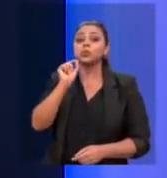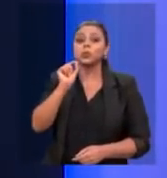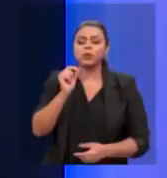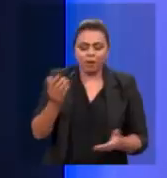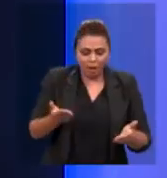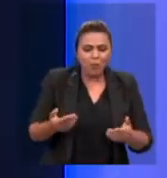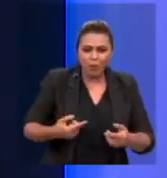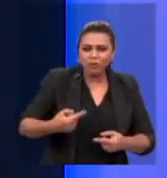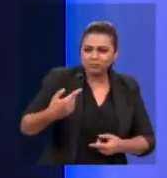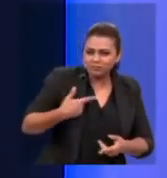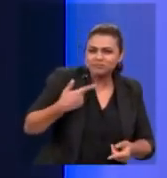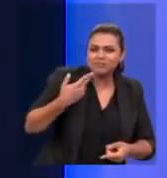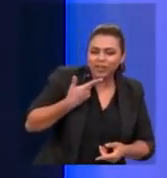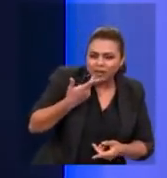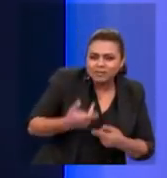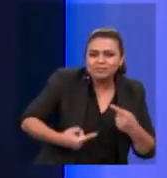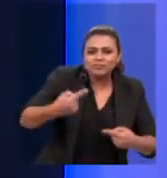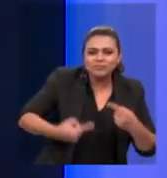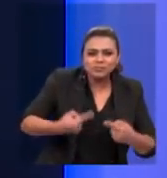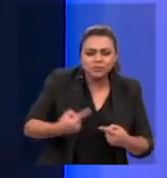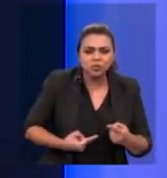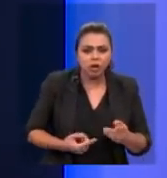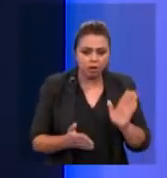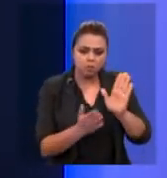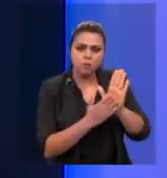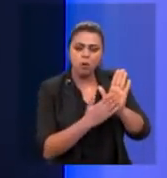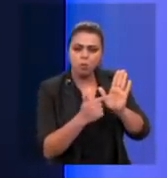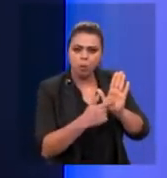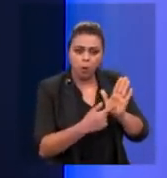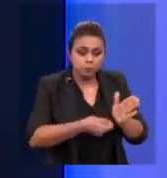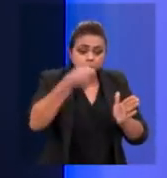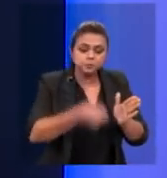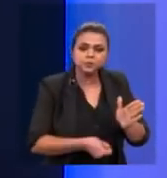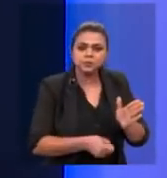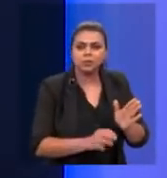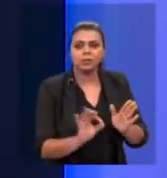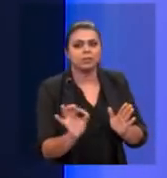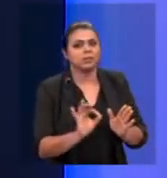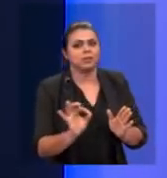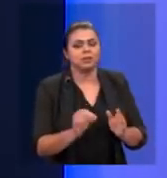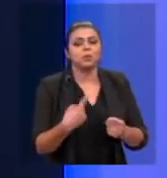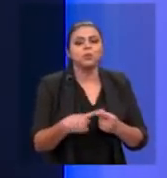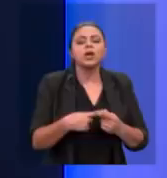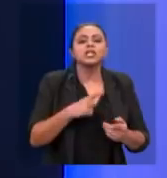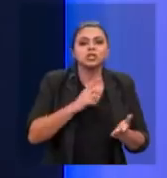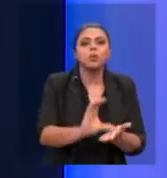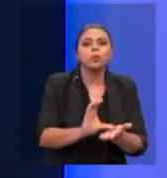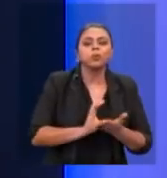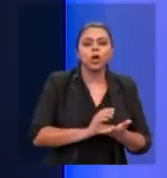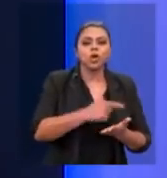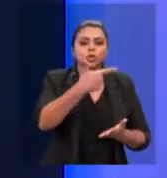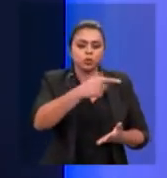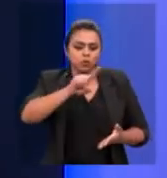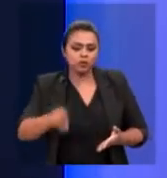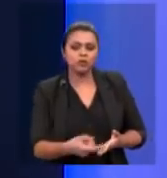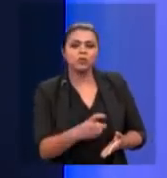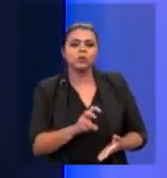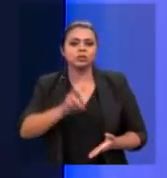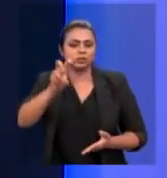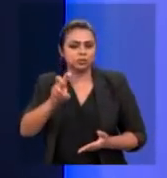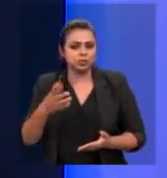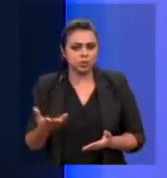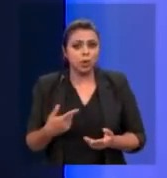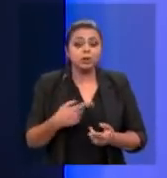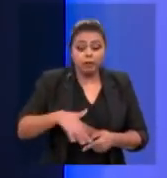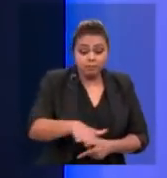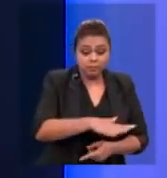pleiteando cumpriu a constituição estadual de investir 2,5 por cento do seu orçamento na área de ciência